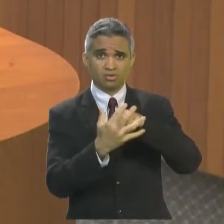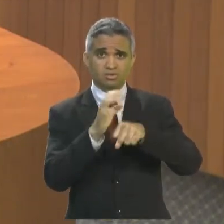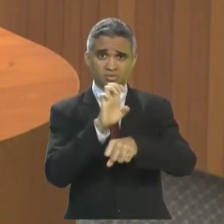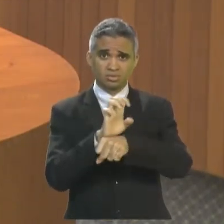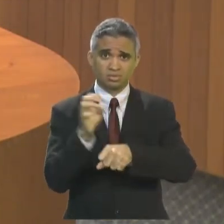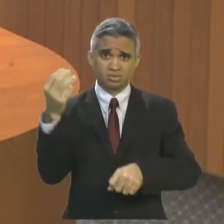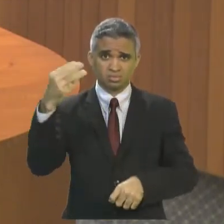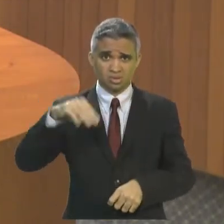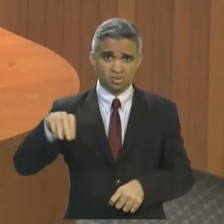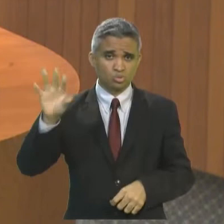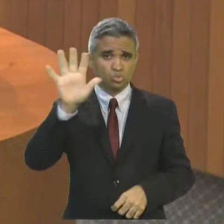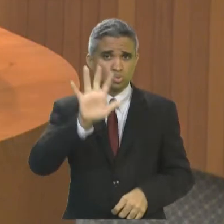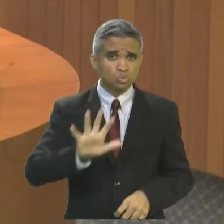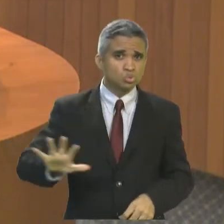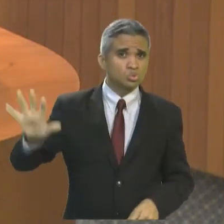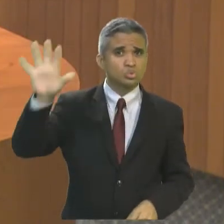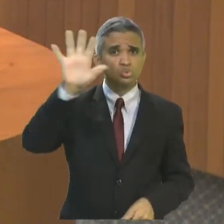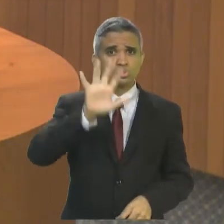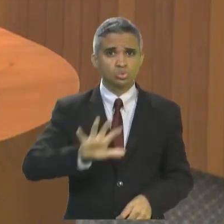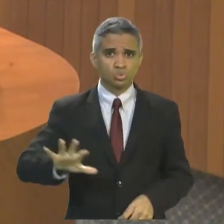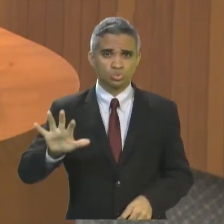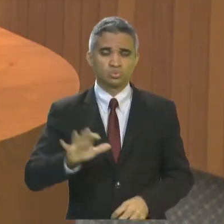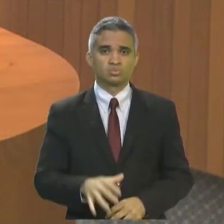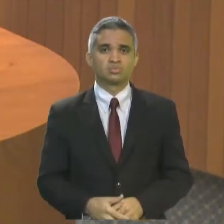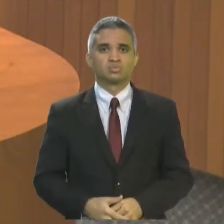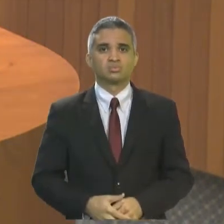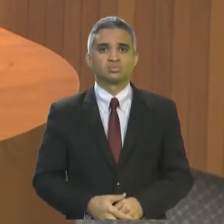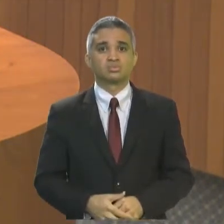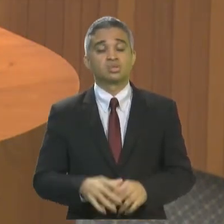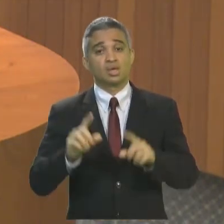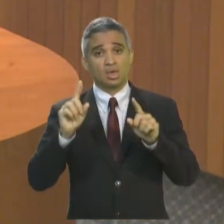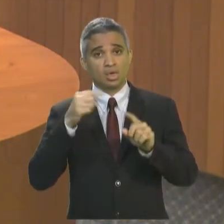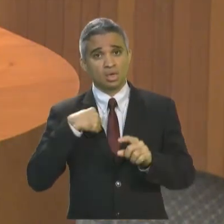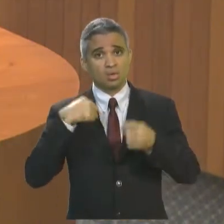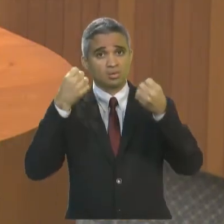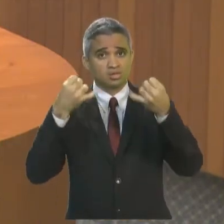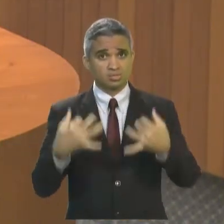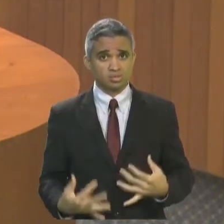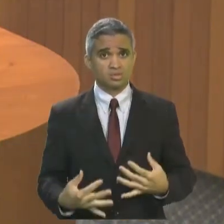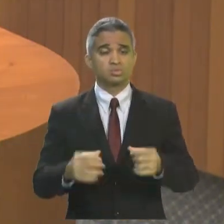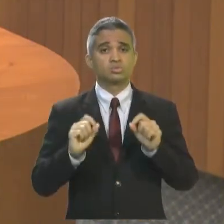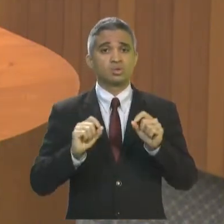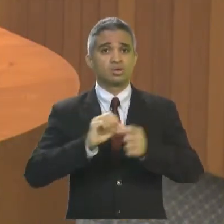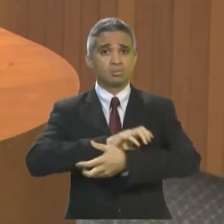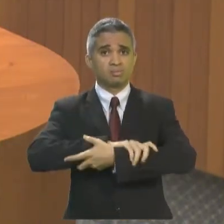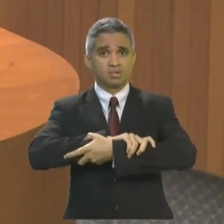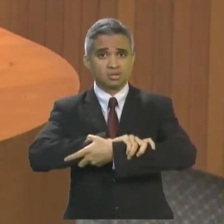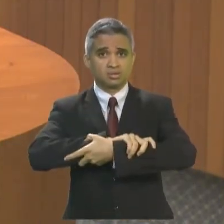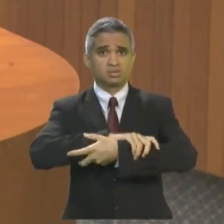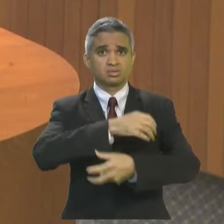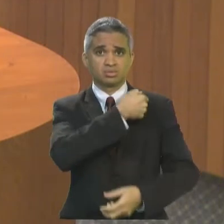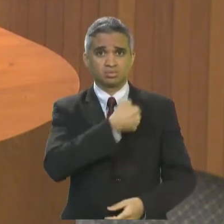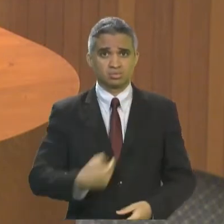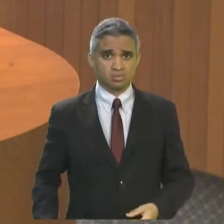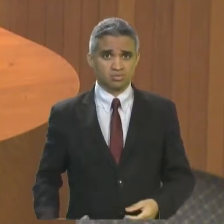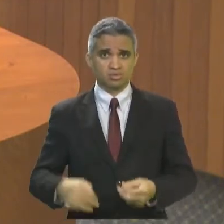como um todo, estou falando de ações conjuntas de município e governo do estado, nós